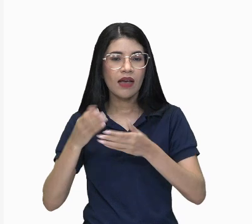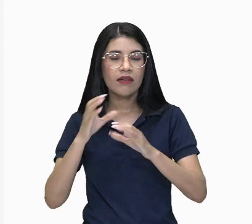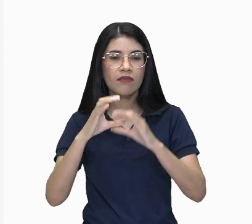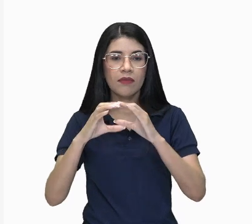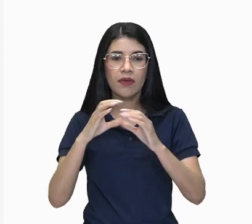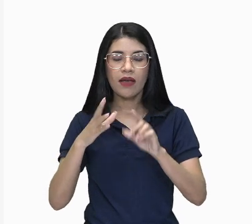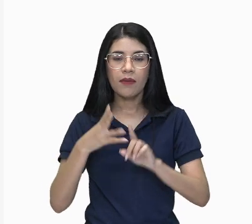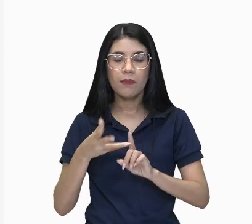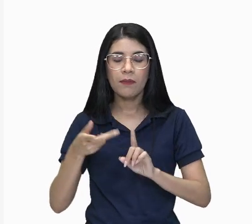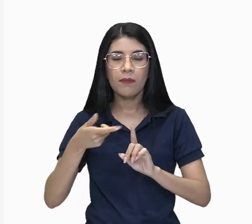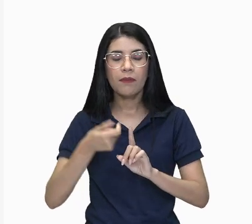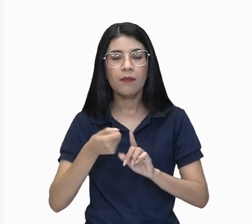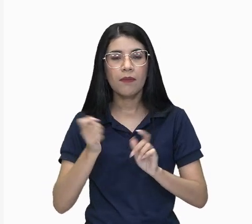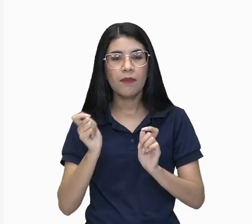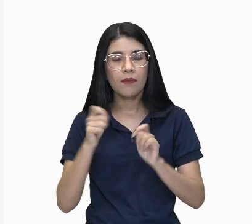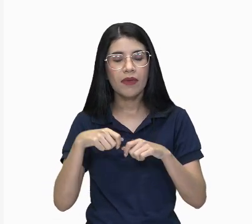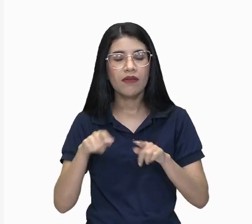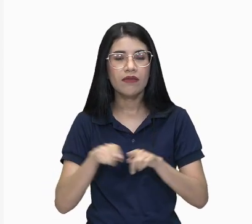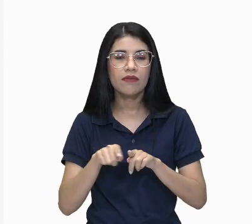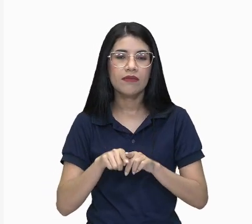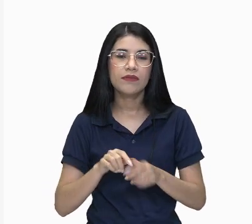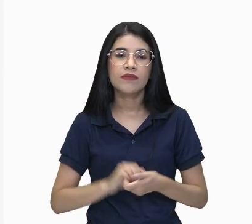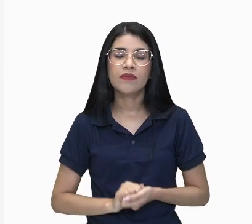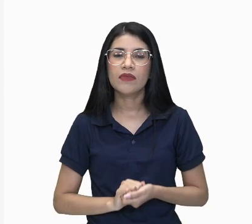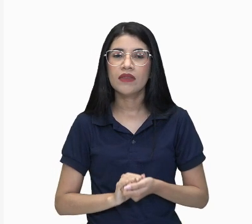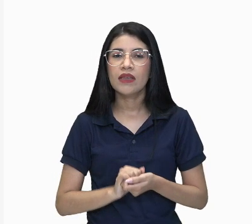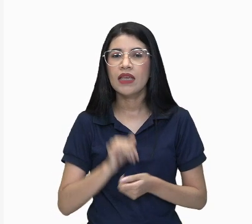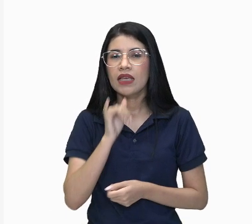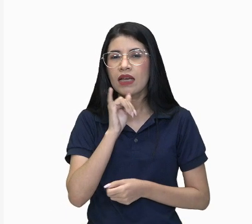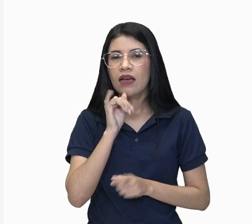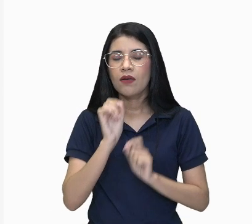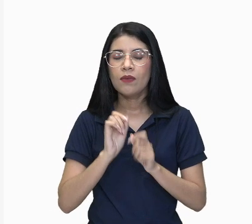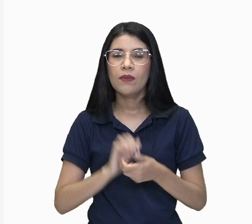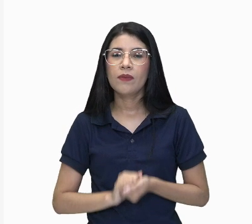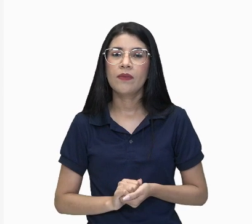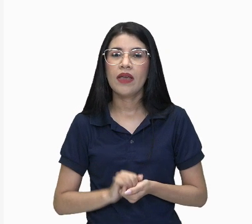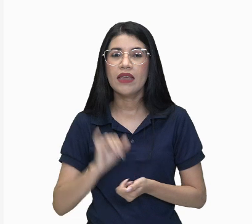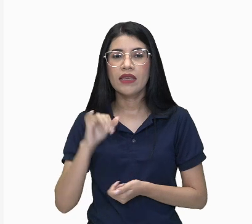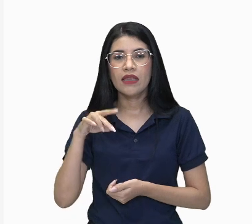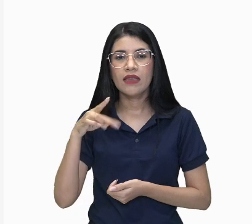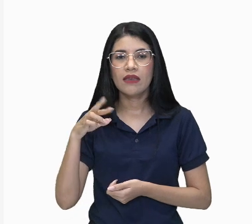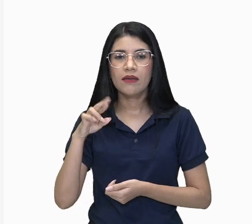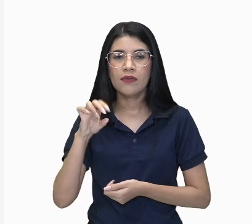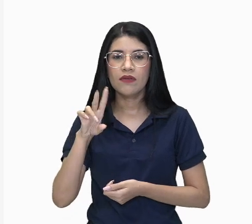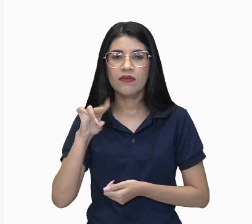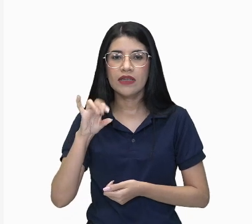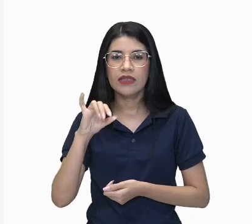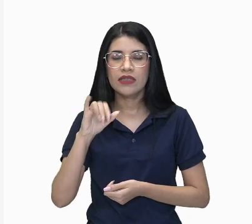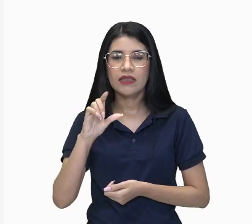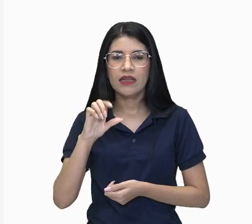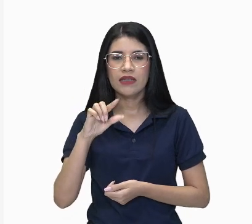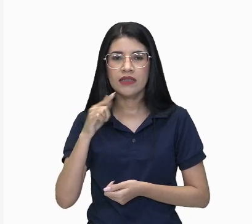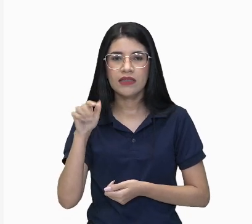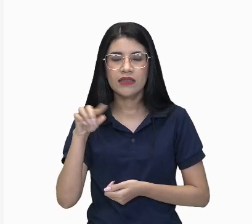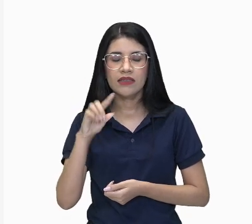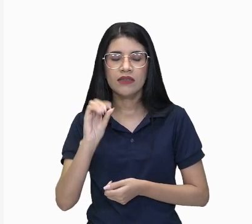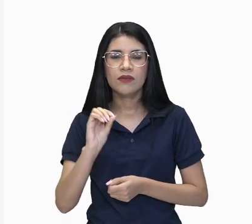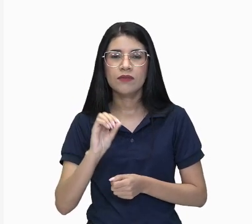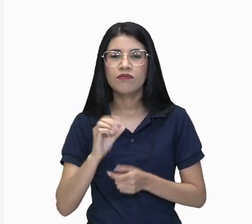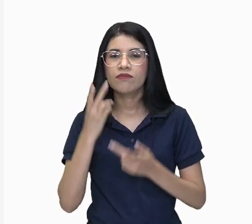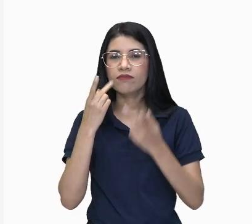os outros. O que é uma improvisação teatral? Agora falando sobre a questão das artes cênicas. O que